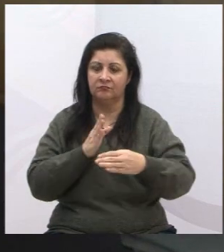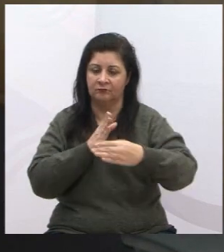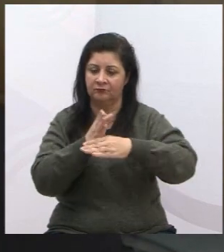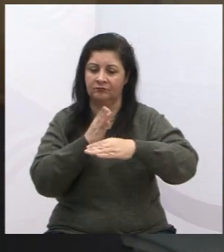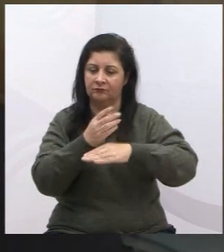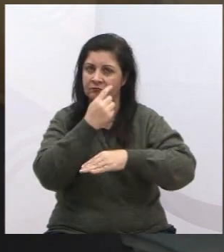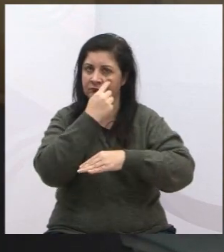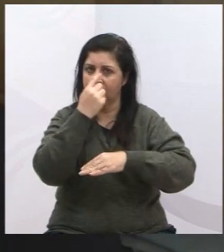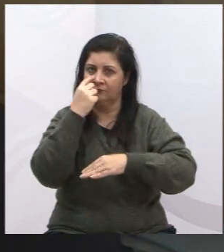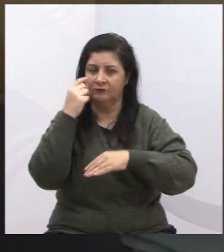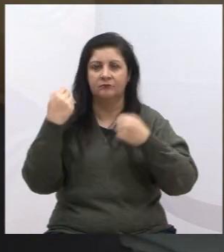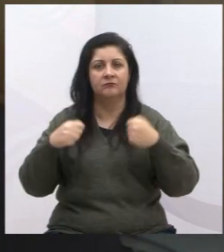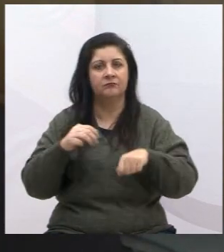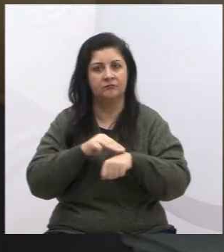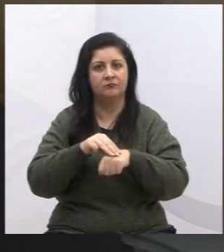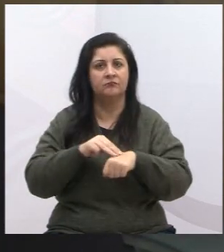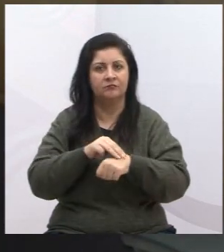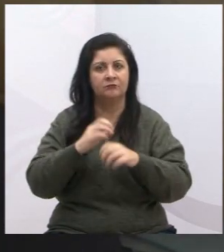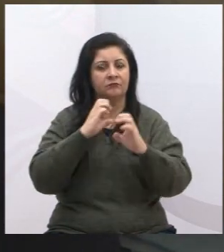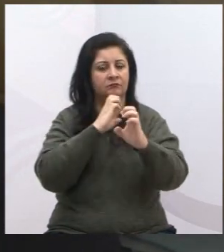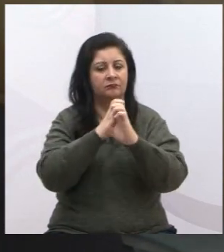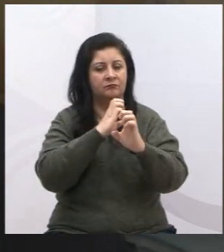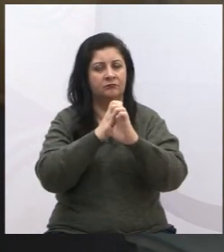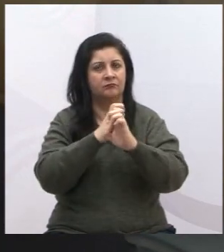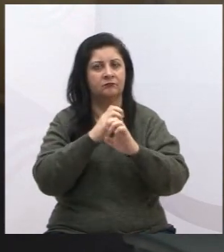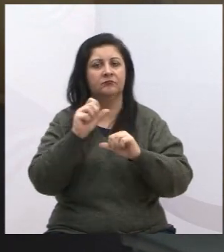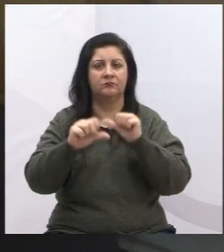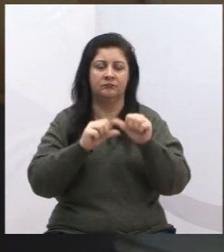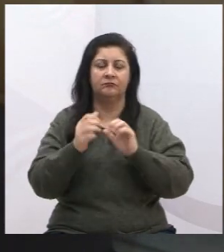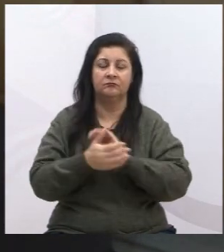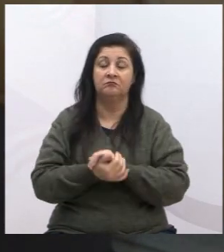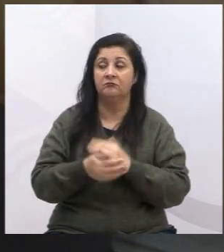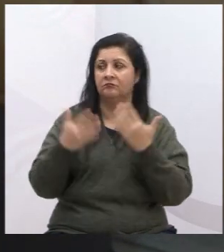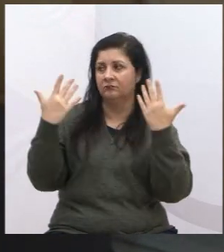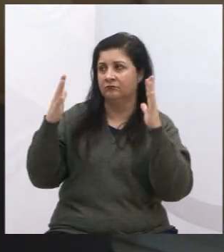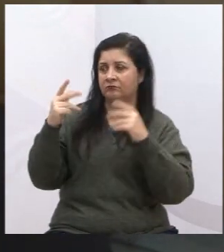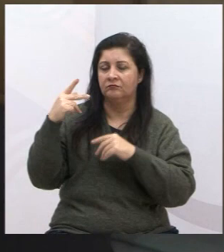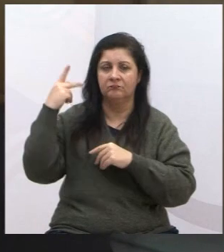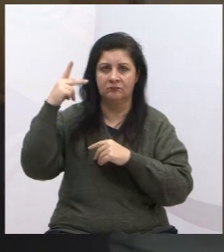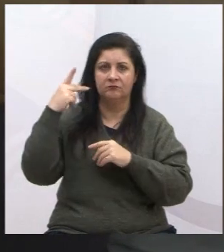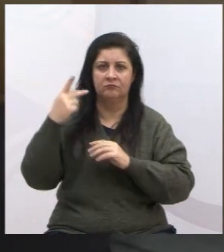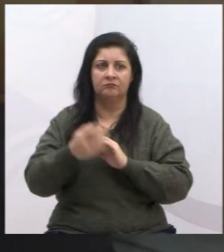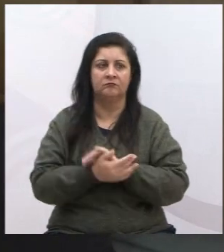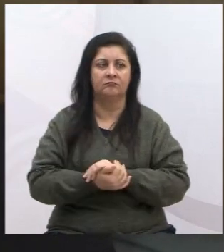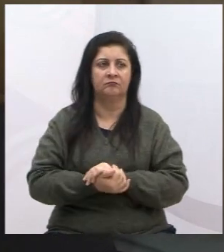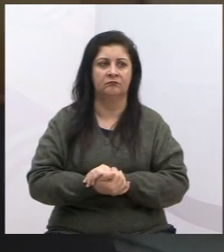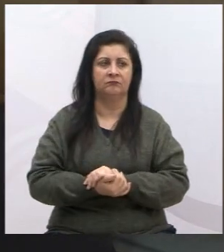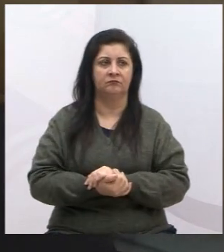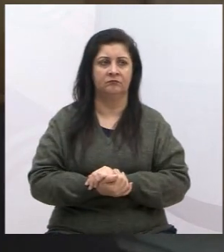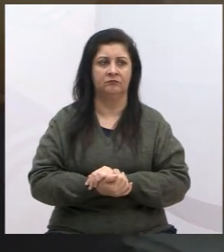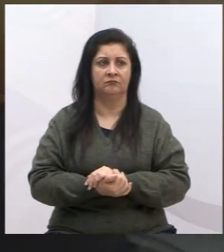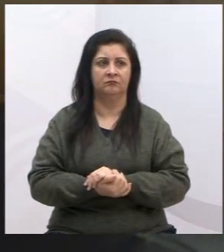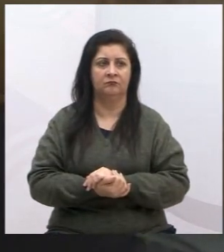vai ter que ser discutido muito bem com os engenheiros e mudar. Mas parabéns, vereador, ao seu pedido.